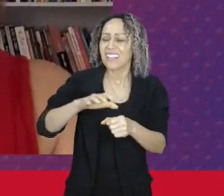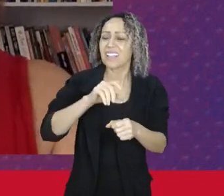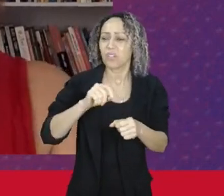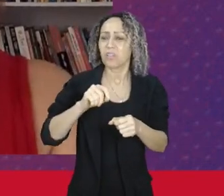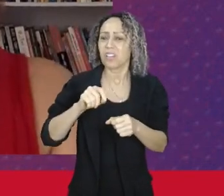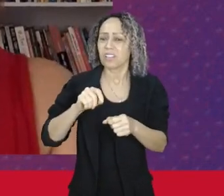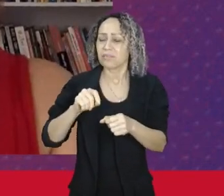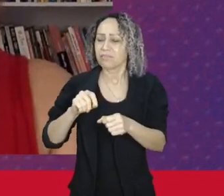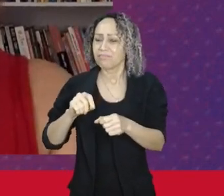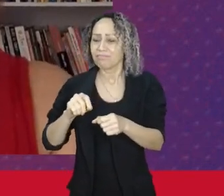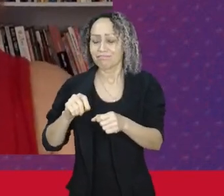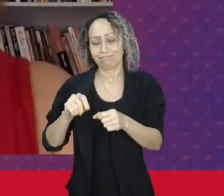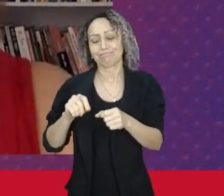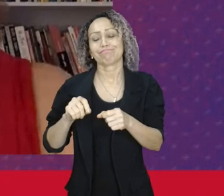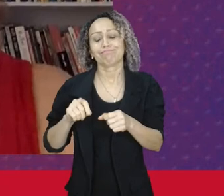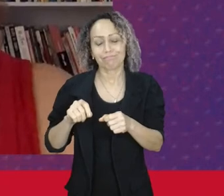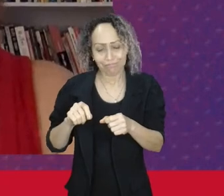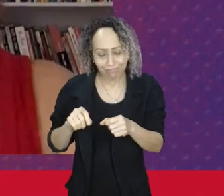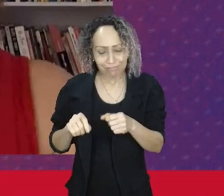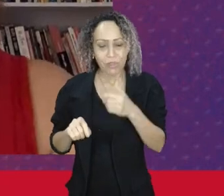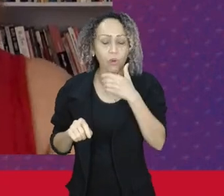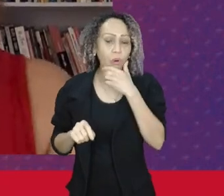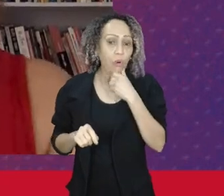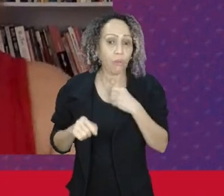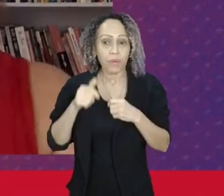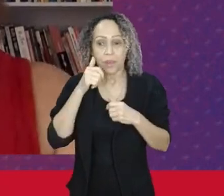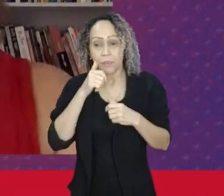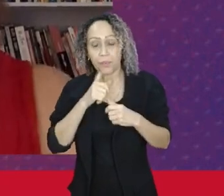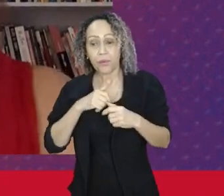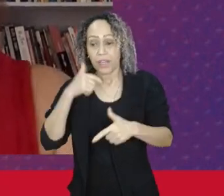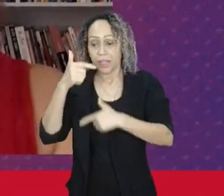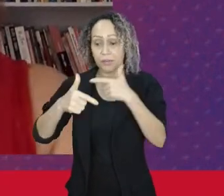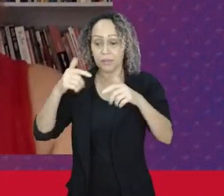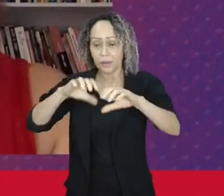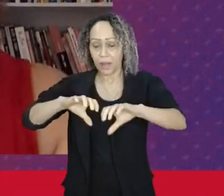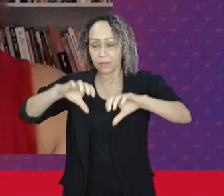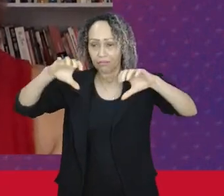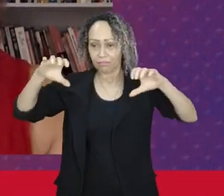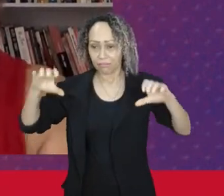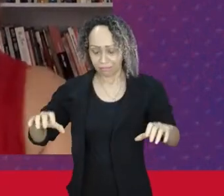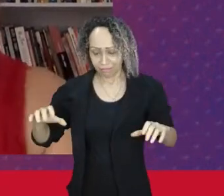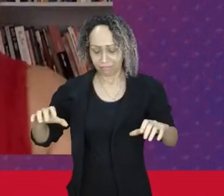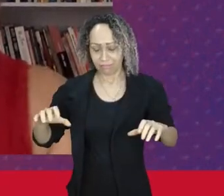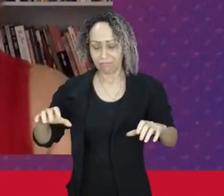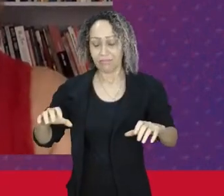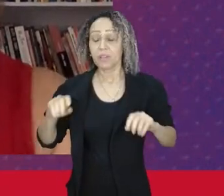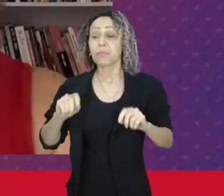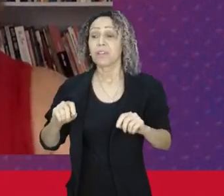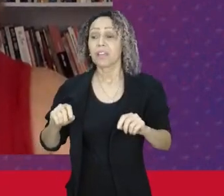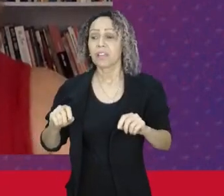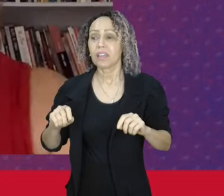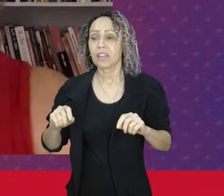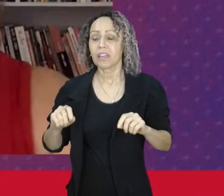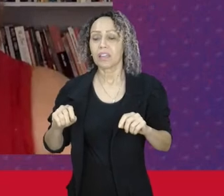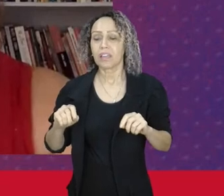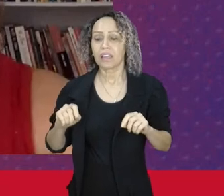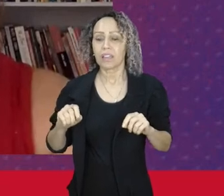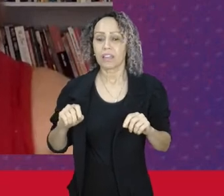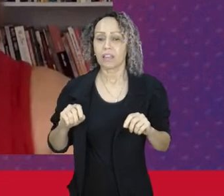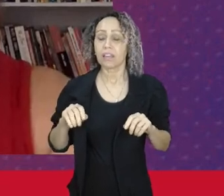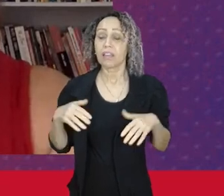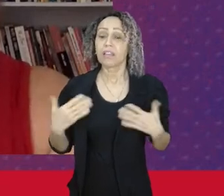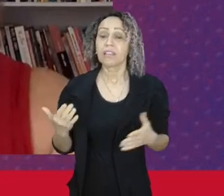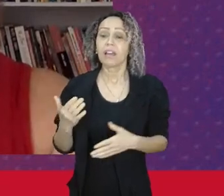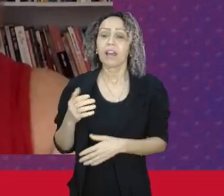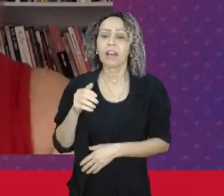pela divisão sexual do trabalho, que cria uma divisão sexual do espaço urbano, né?